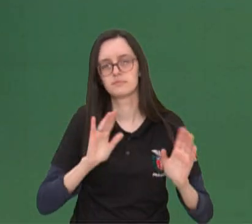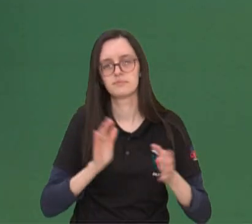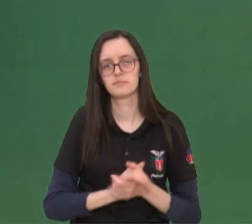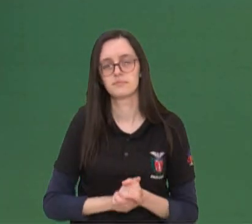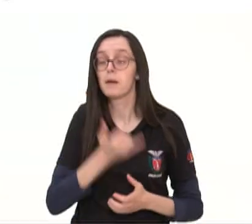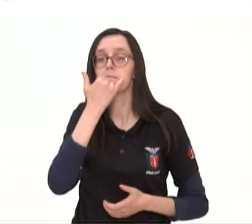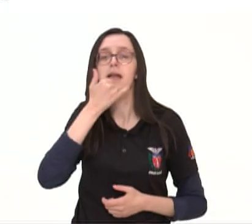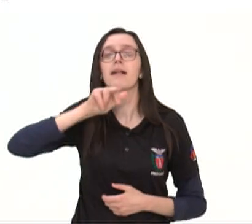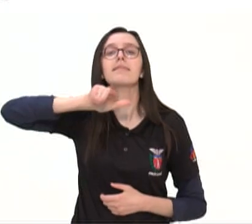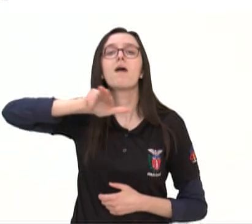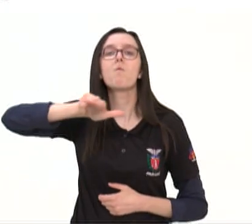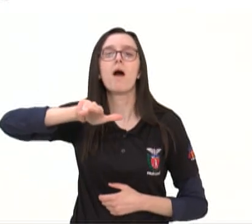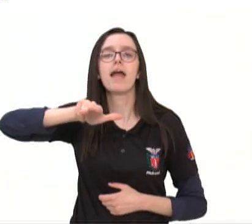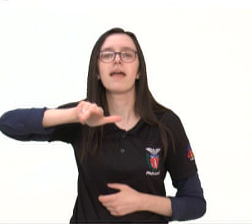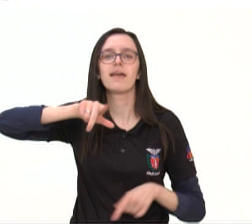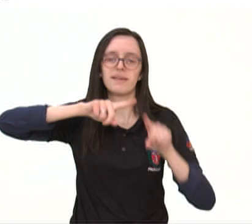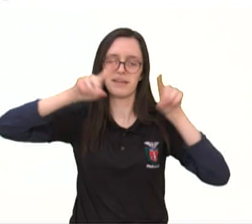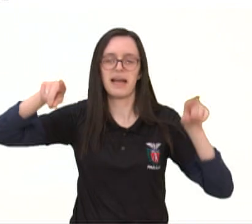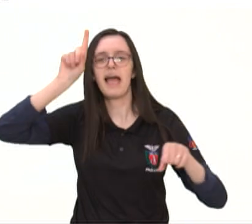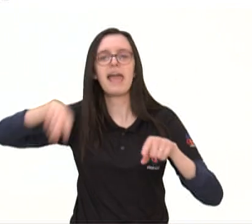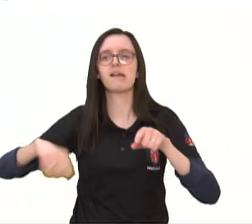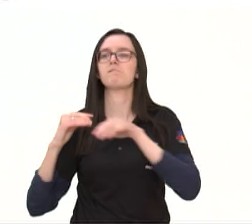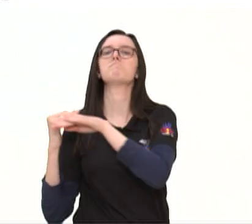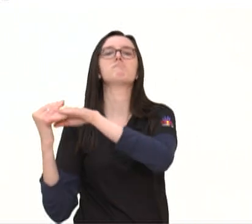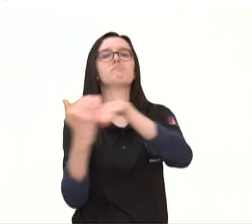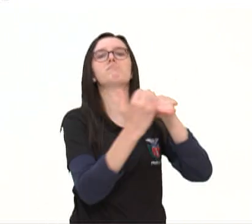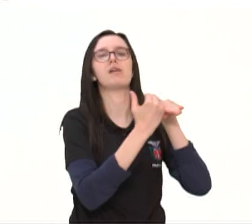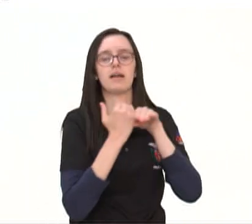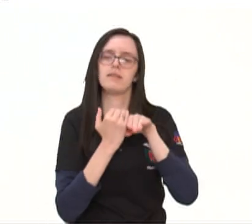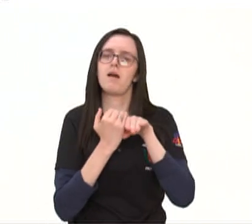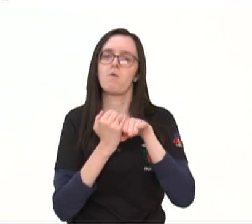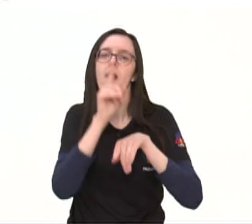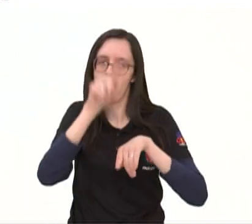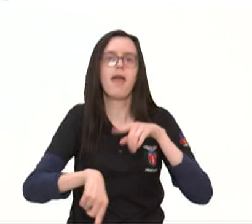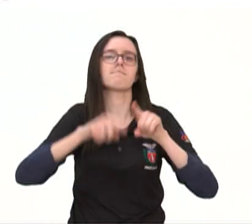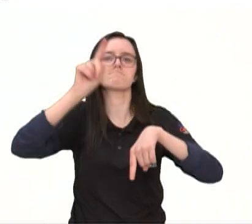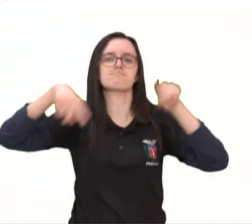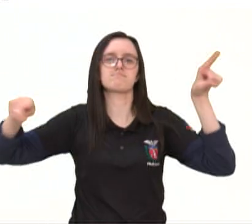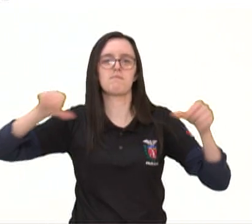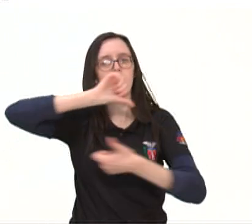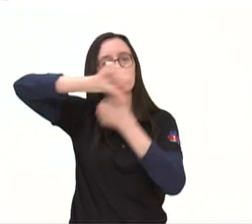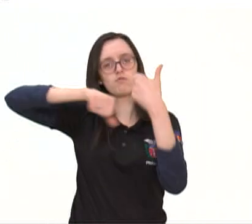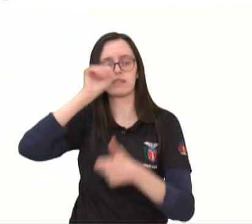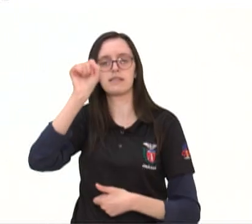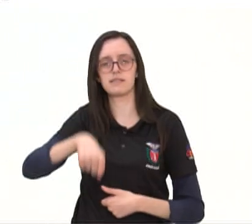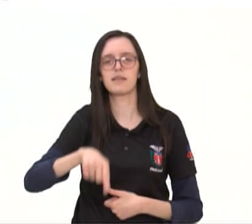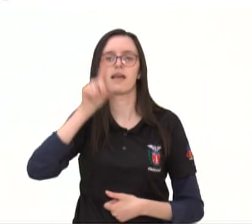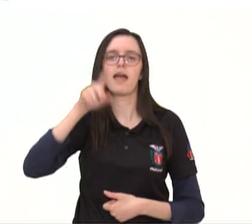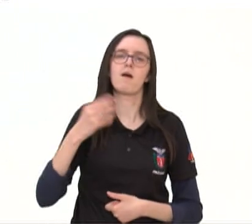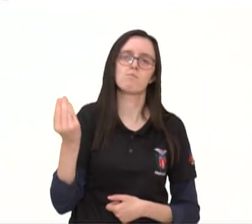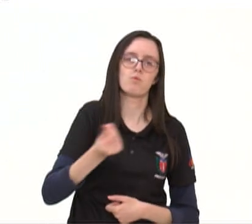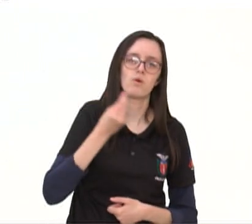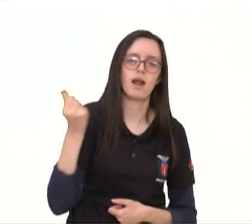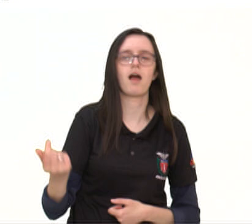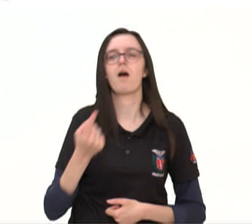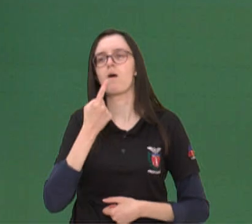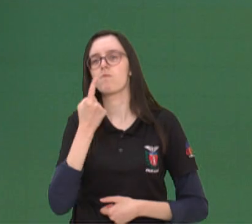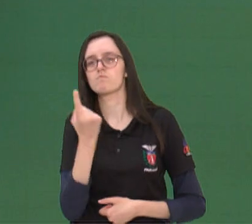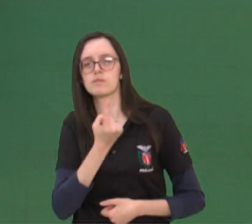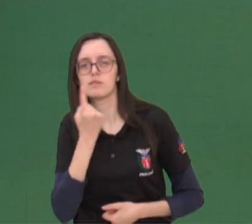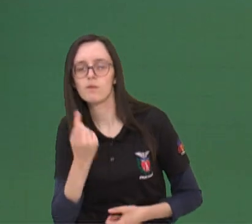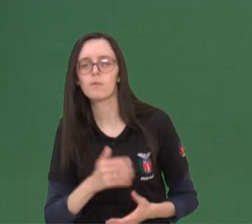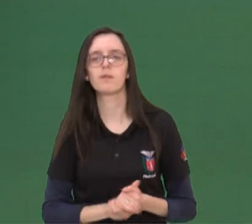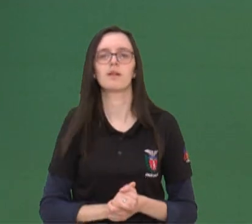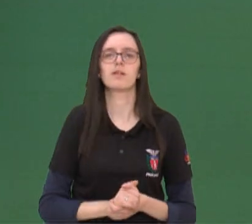Invariáveis. Eles não são invariáveis. Ou seja, eles são variáveis, eles mudam. Plural,